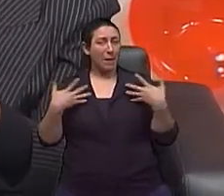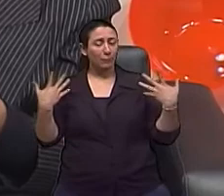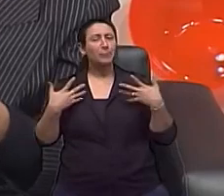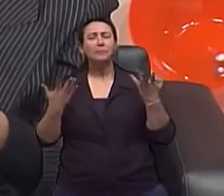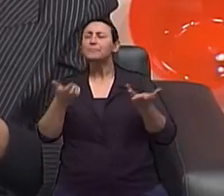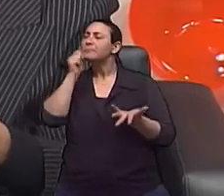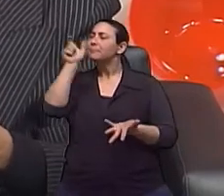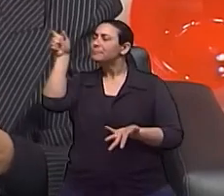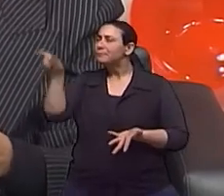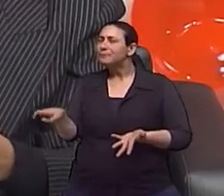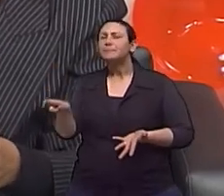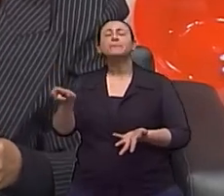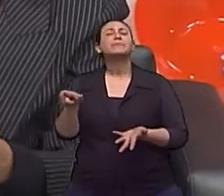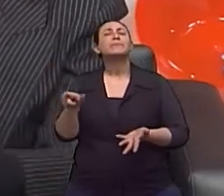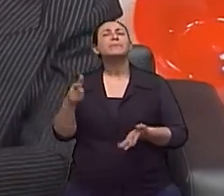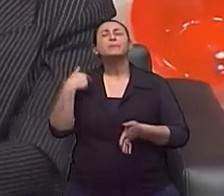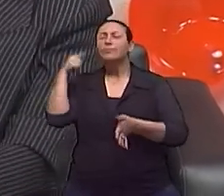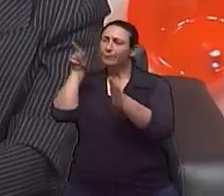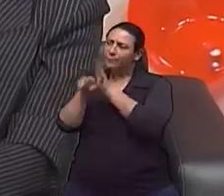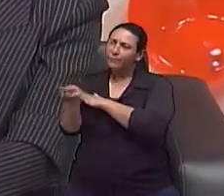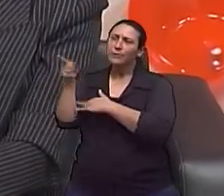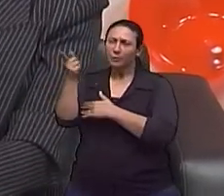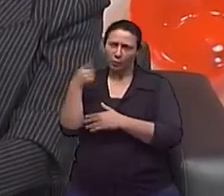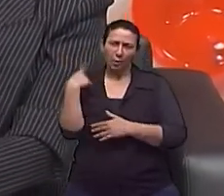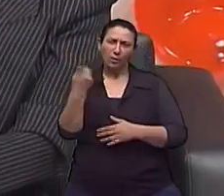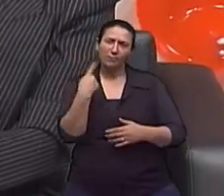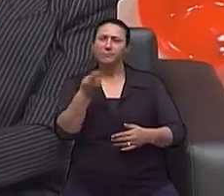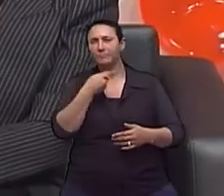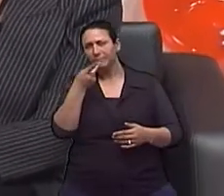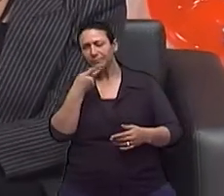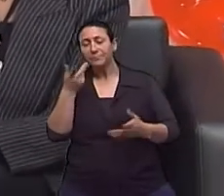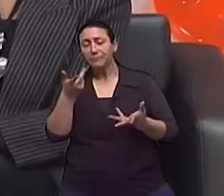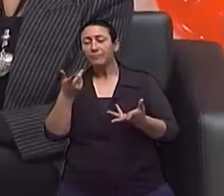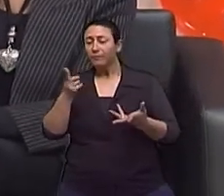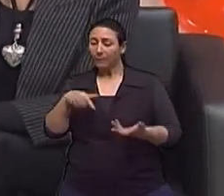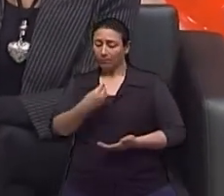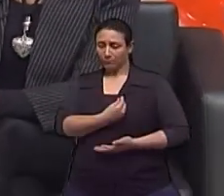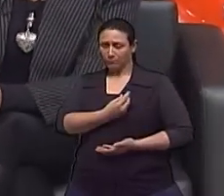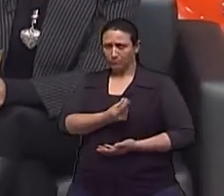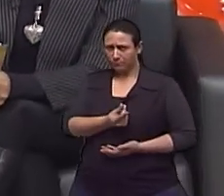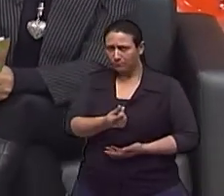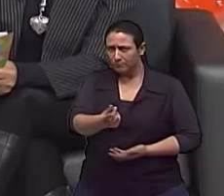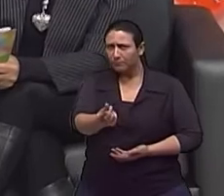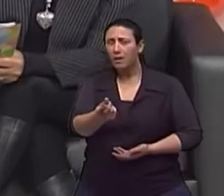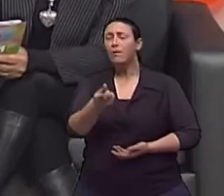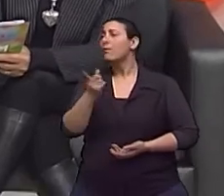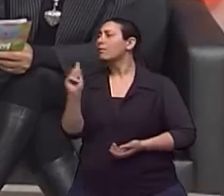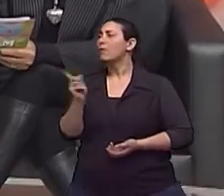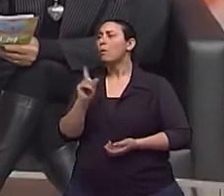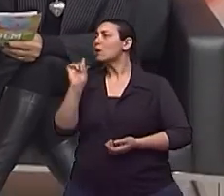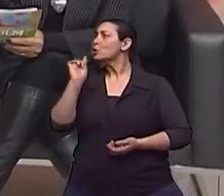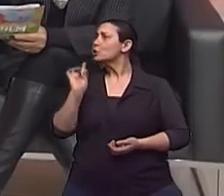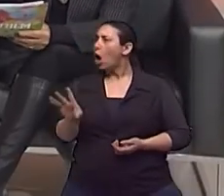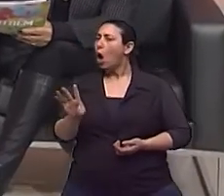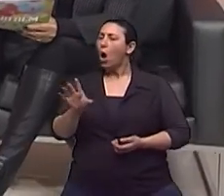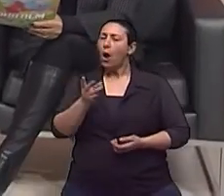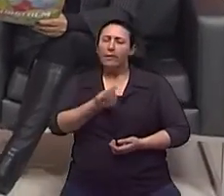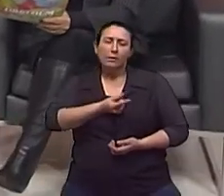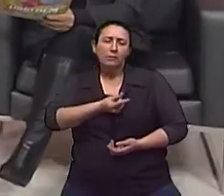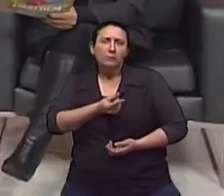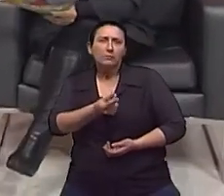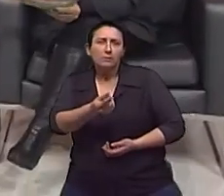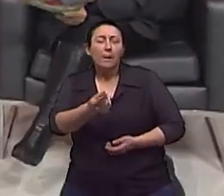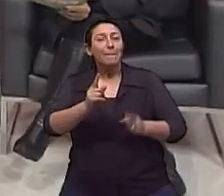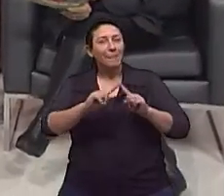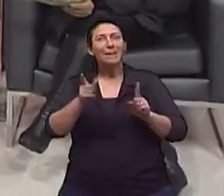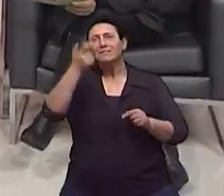Beatriz mas me diz o seguinte a gente falou dessa coisa de que ser longevo não é só estar durando a palavra que